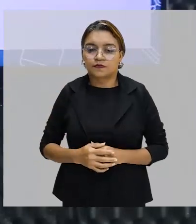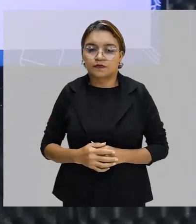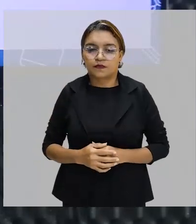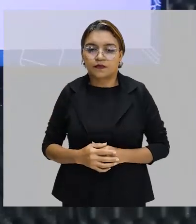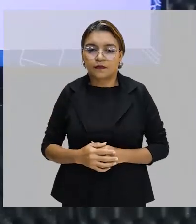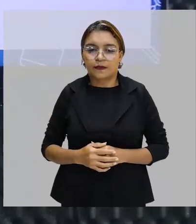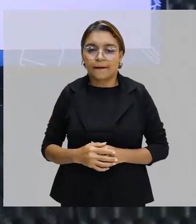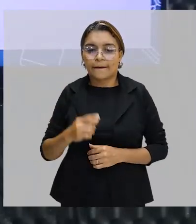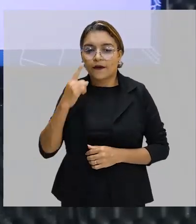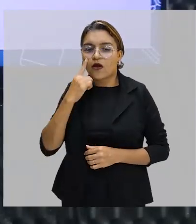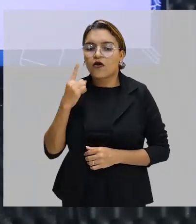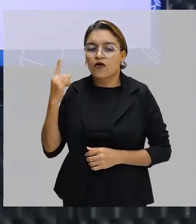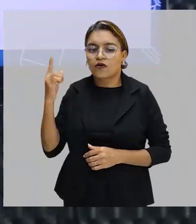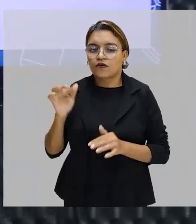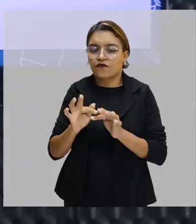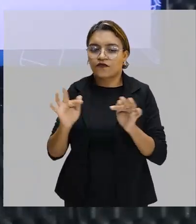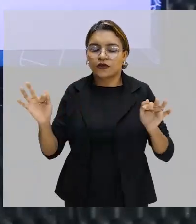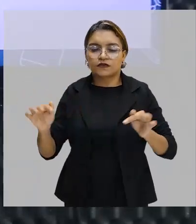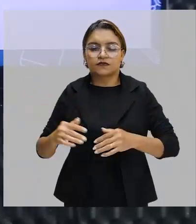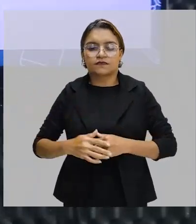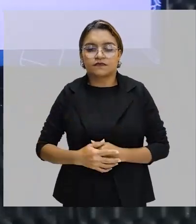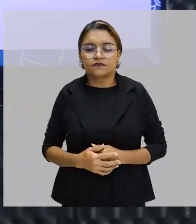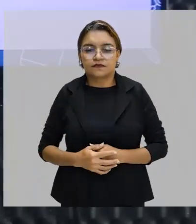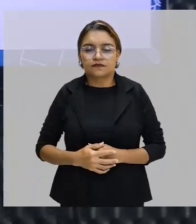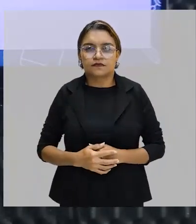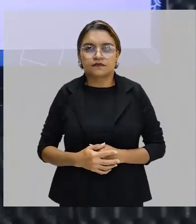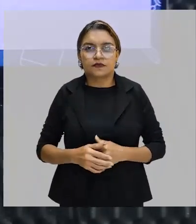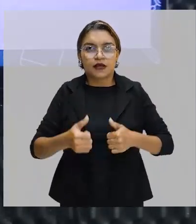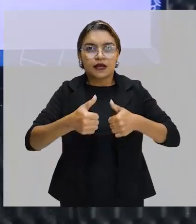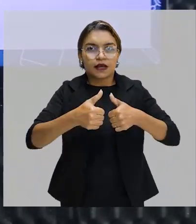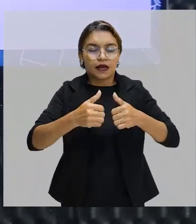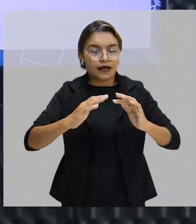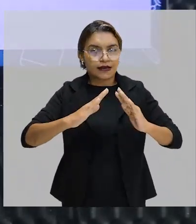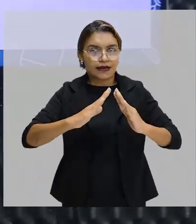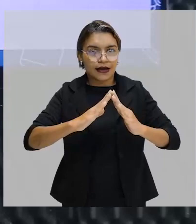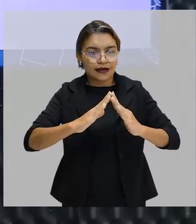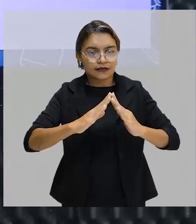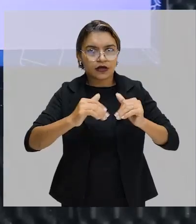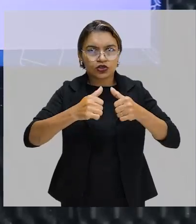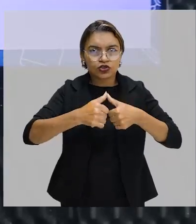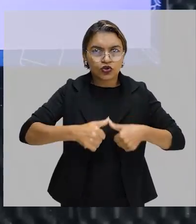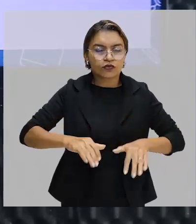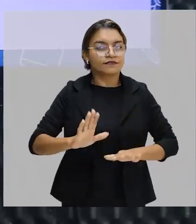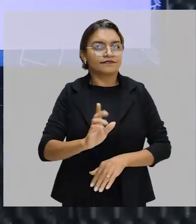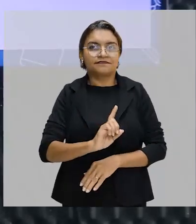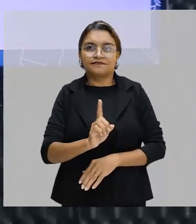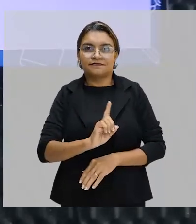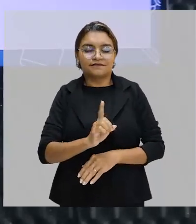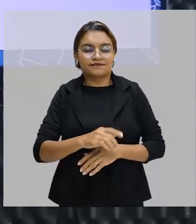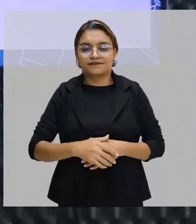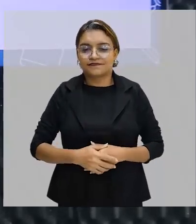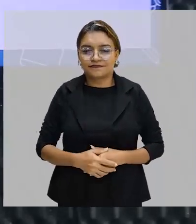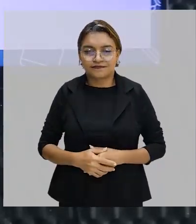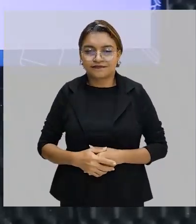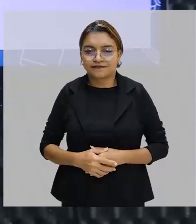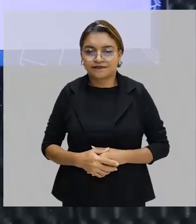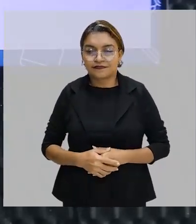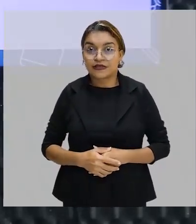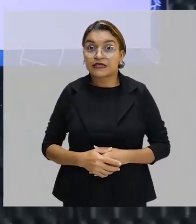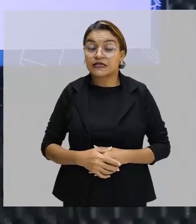I'm not at home. Eu não estou em casa. E uma outra observação, o não em inglês sempre